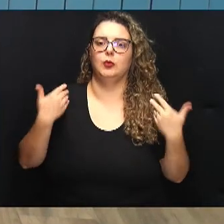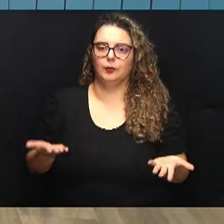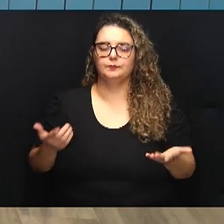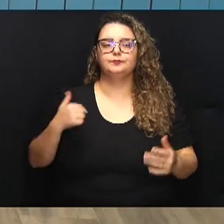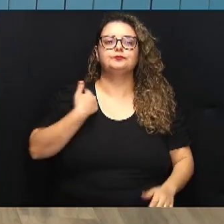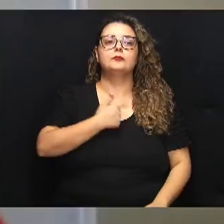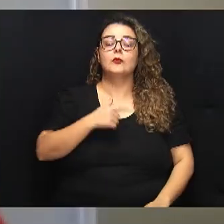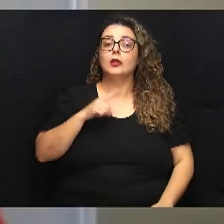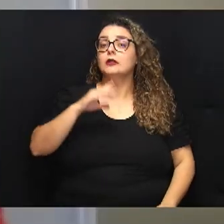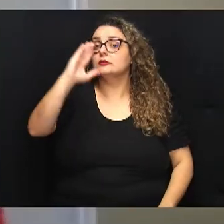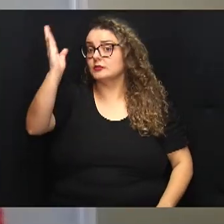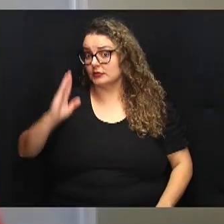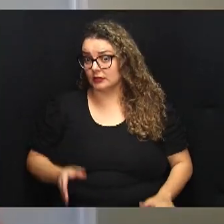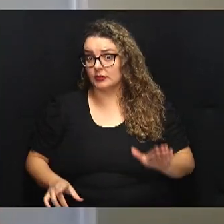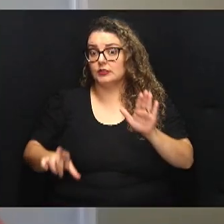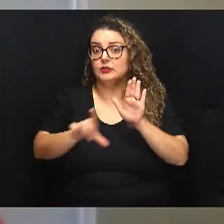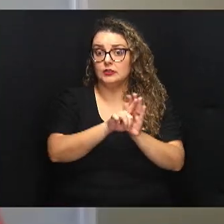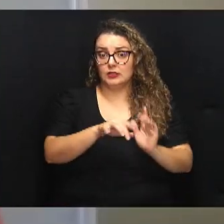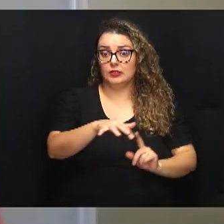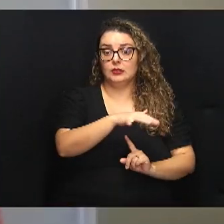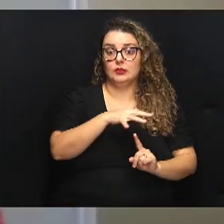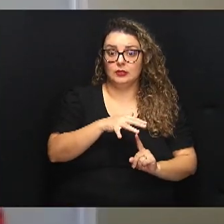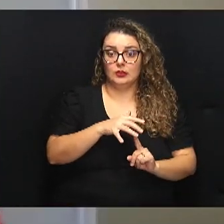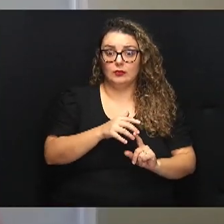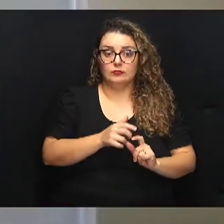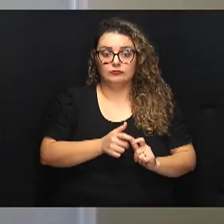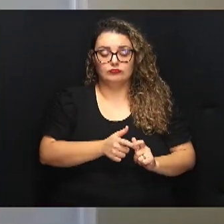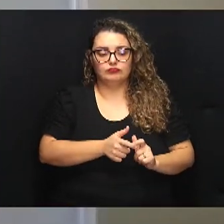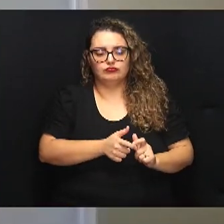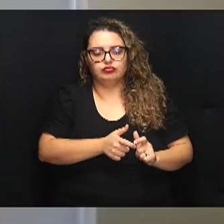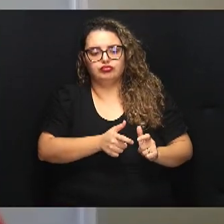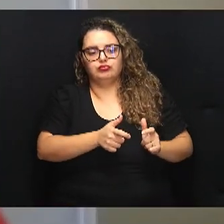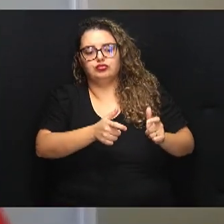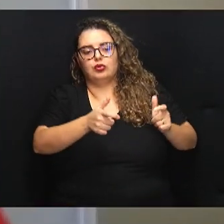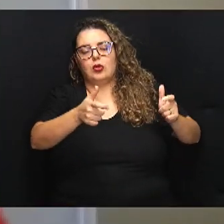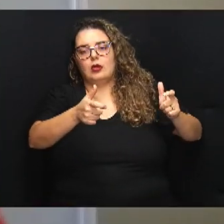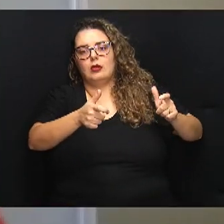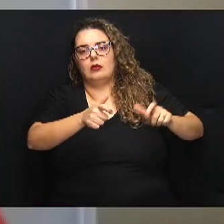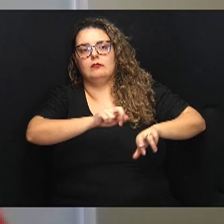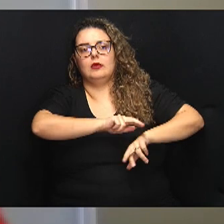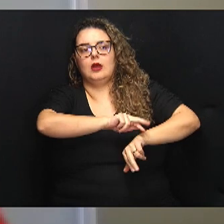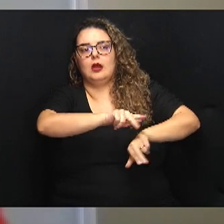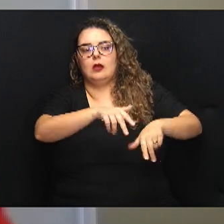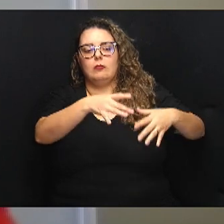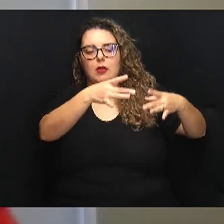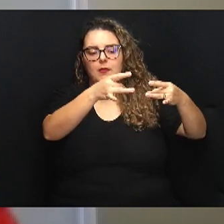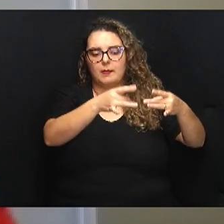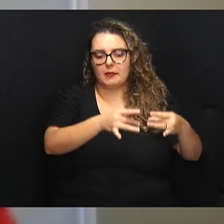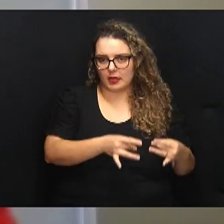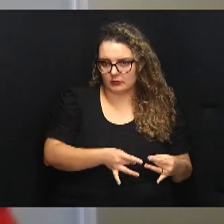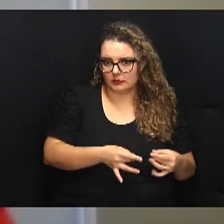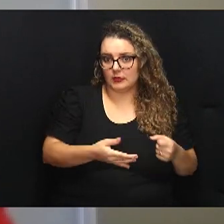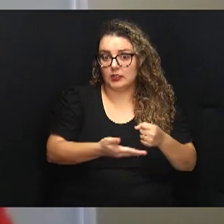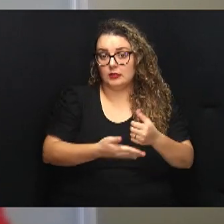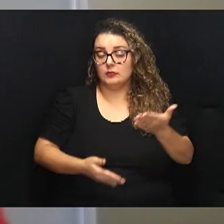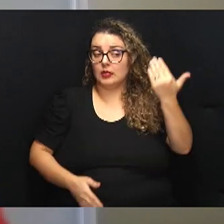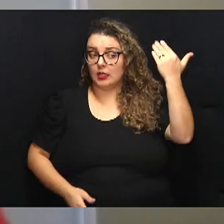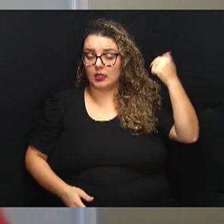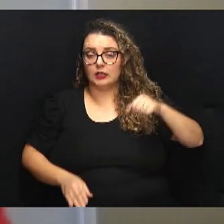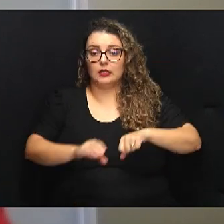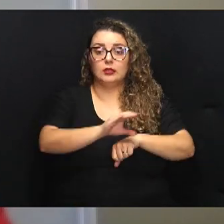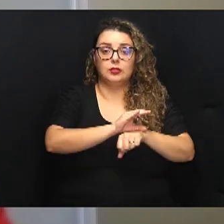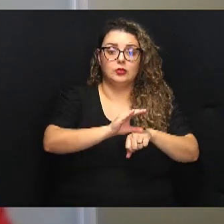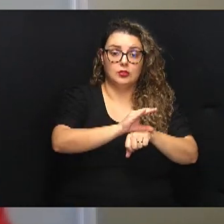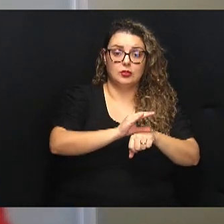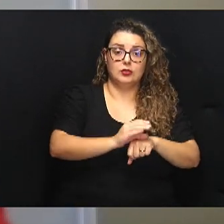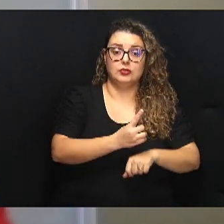Brasil uma legislação ambiental muito robusta, que se baseia lá na Constituição Federal